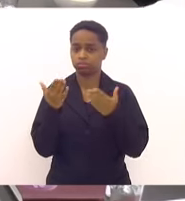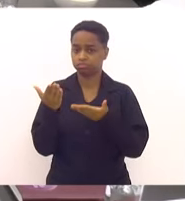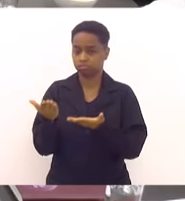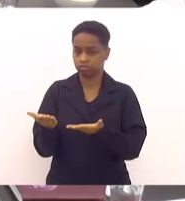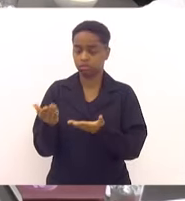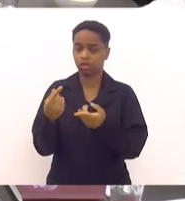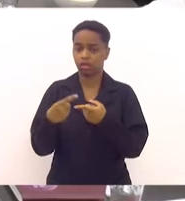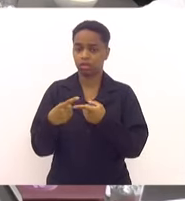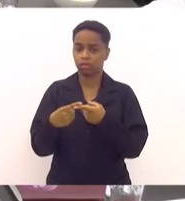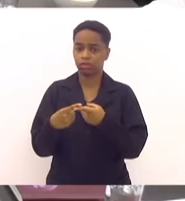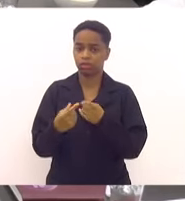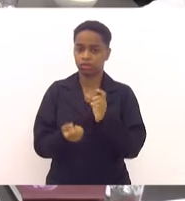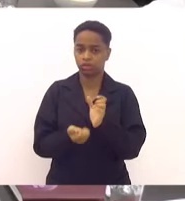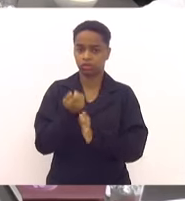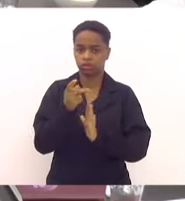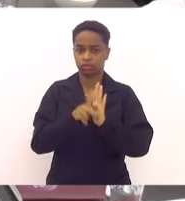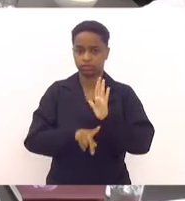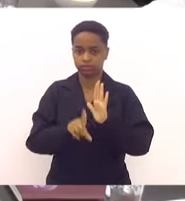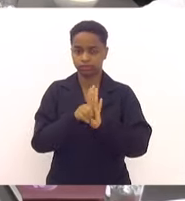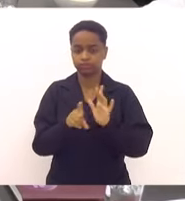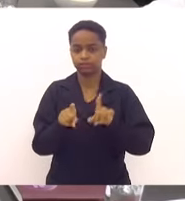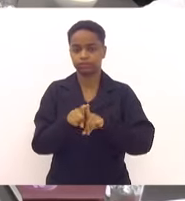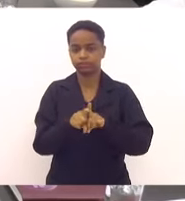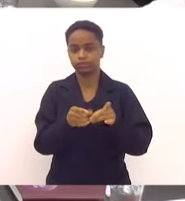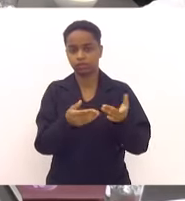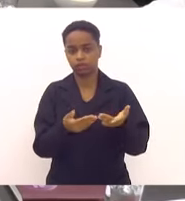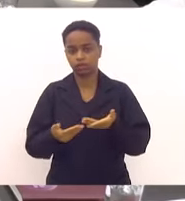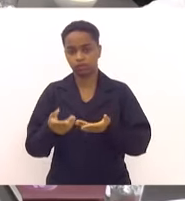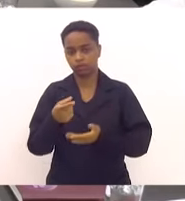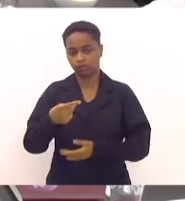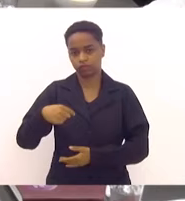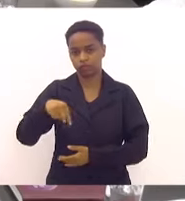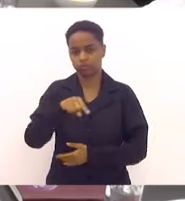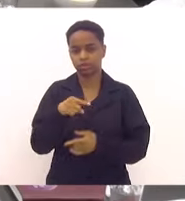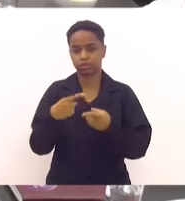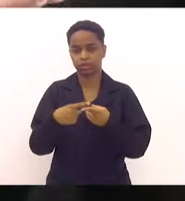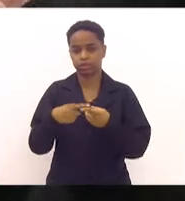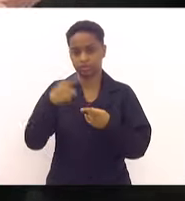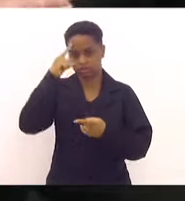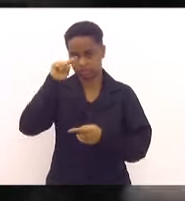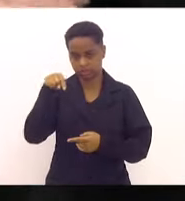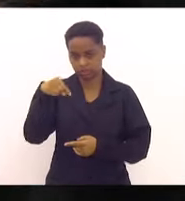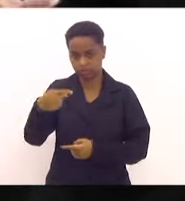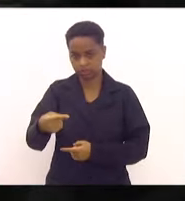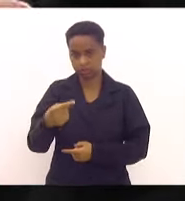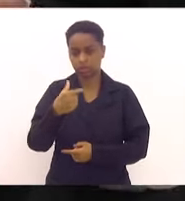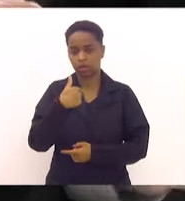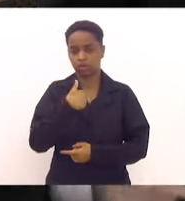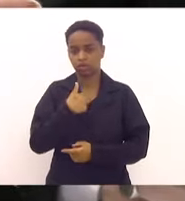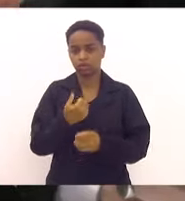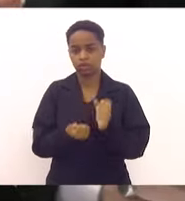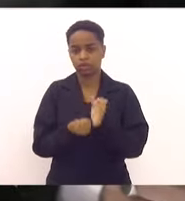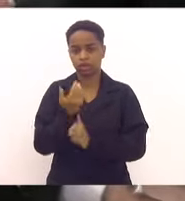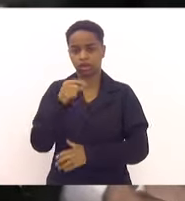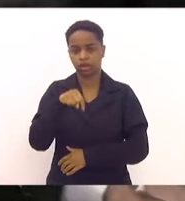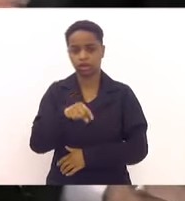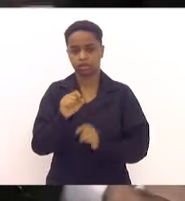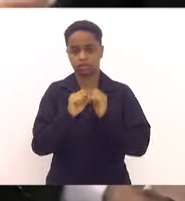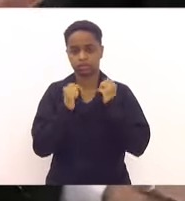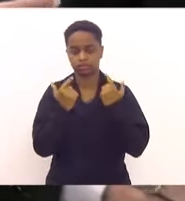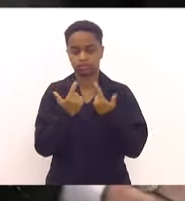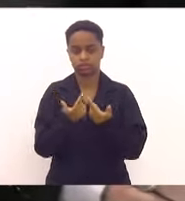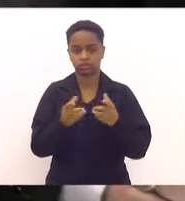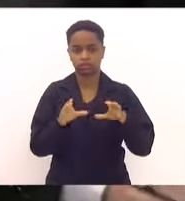vossa iniciativa e também convidar a todos, porque na próxima semana eu vou estar instalando na casa a